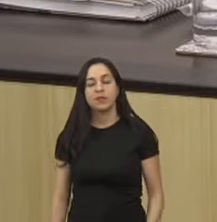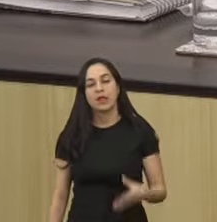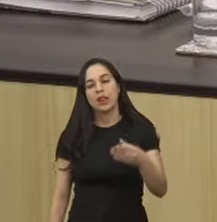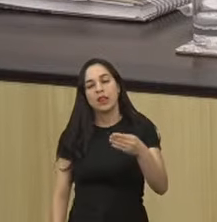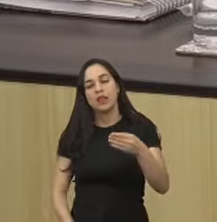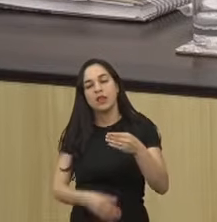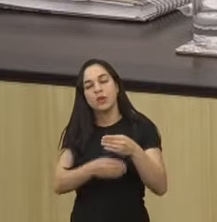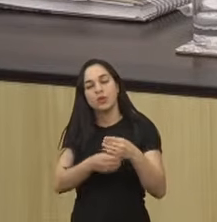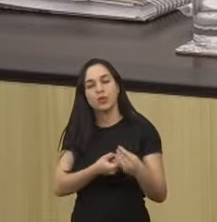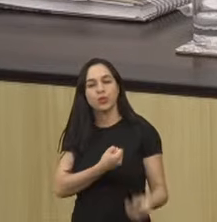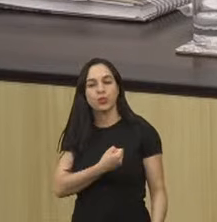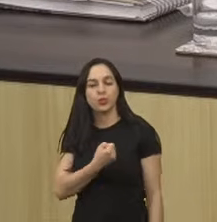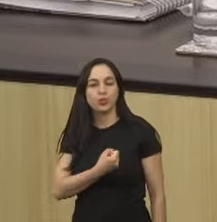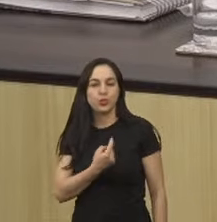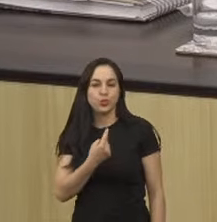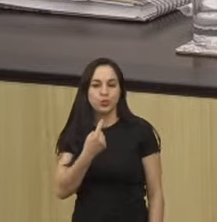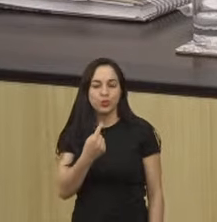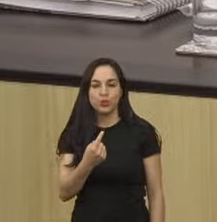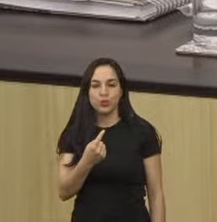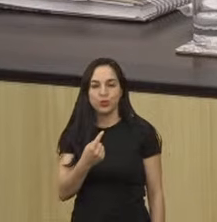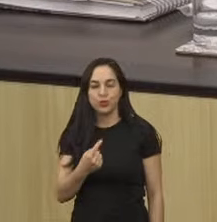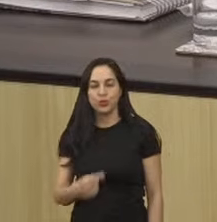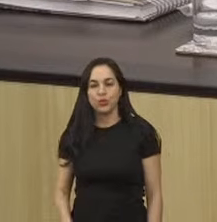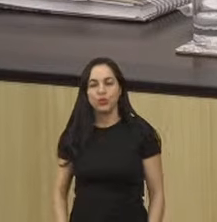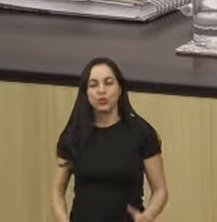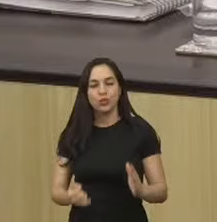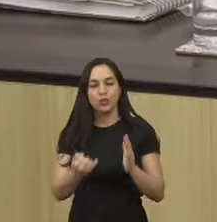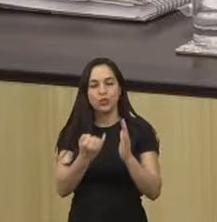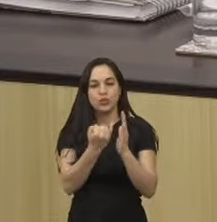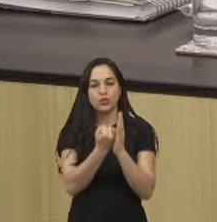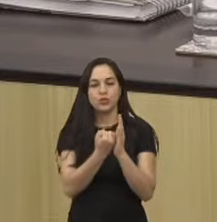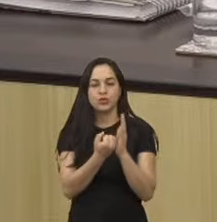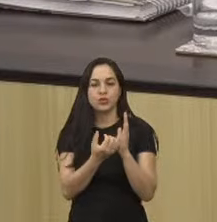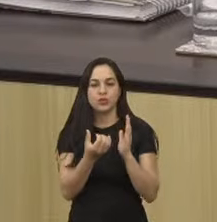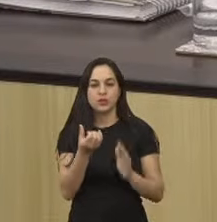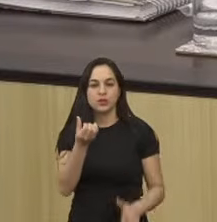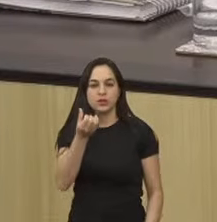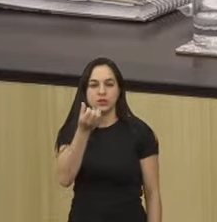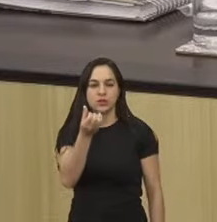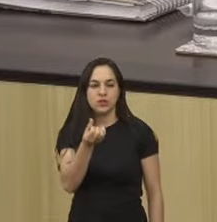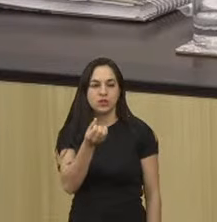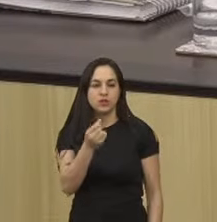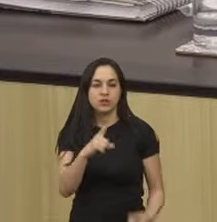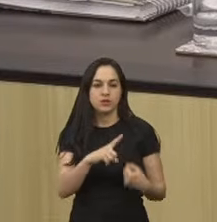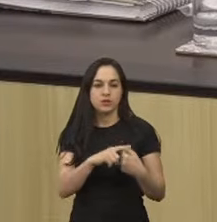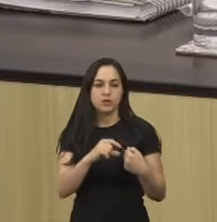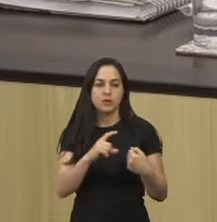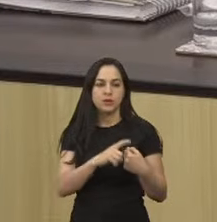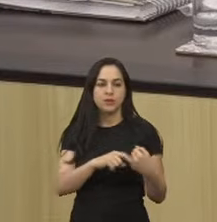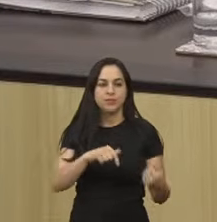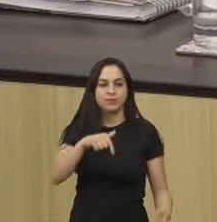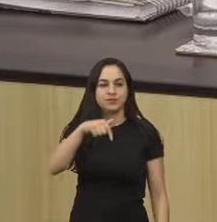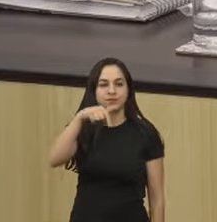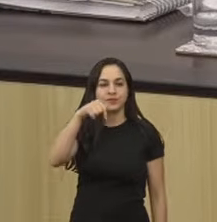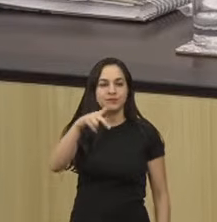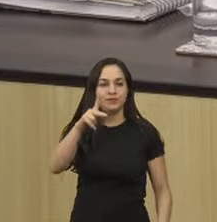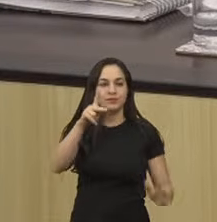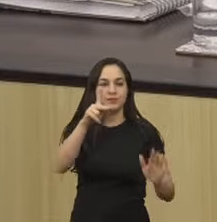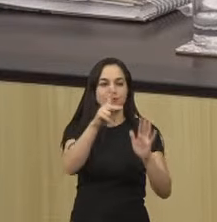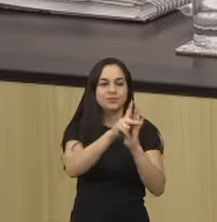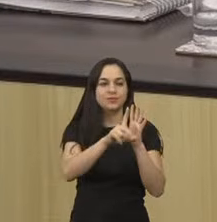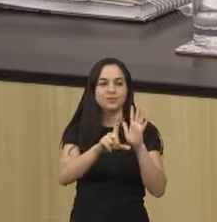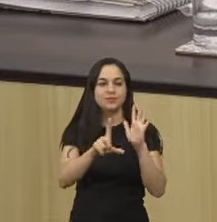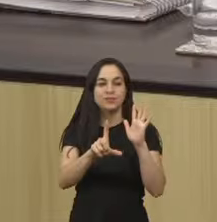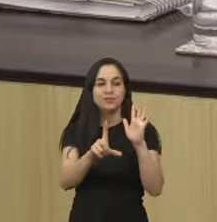Emenda número 1. O inciso 6º do artigo 7º do projeto de lei